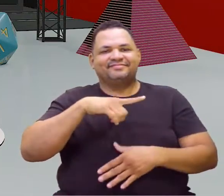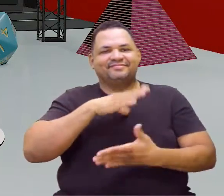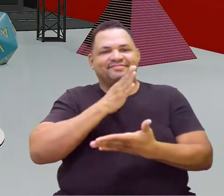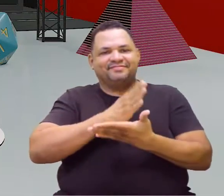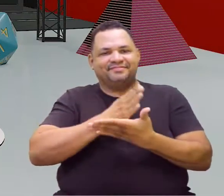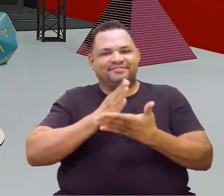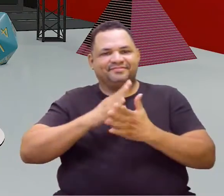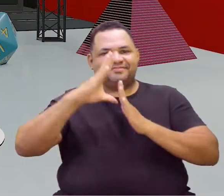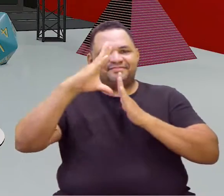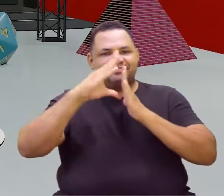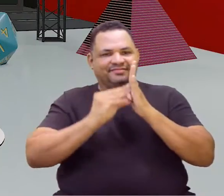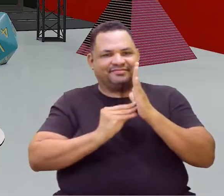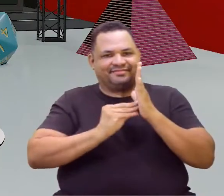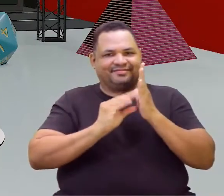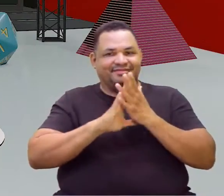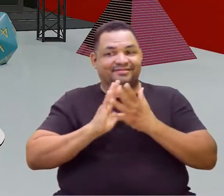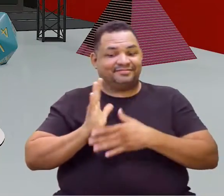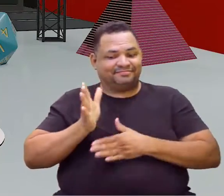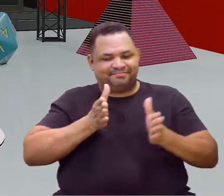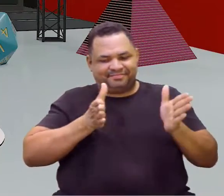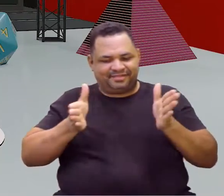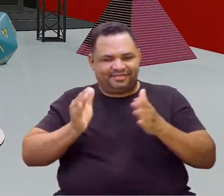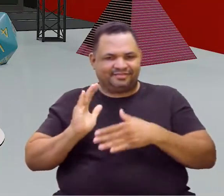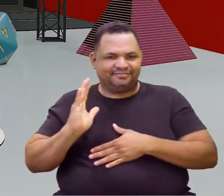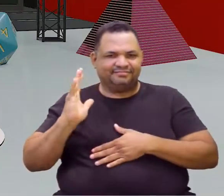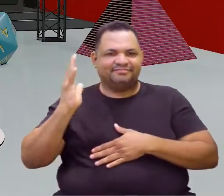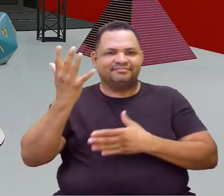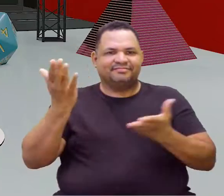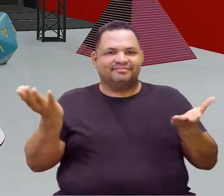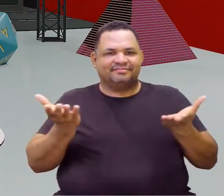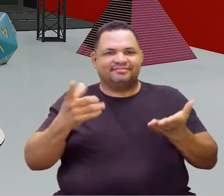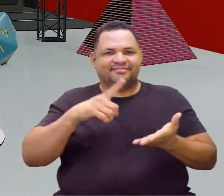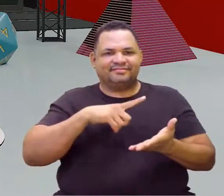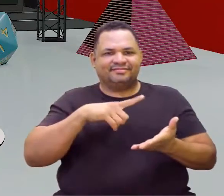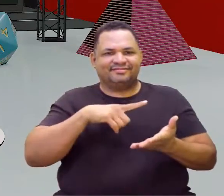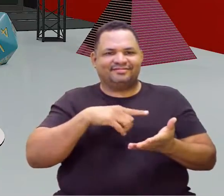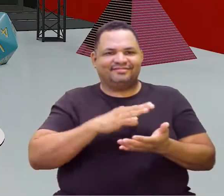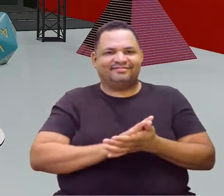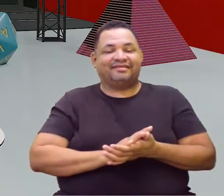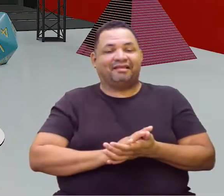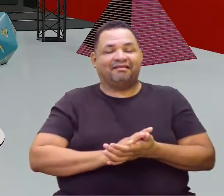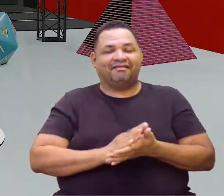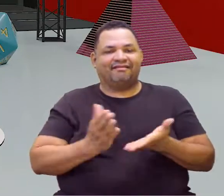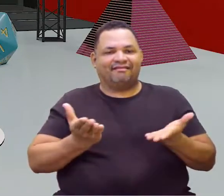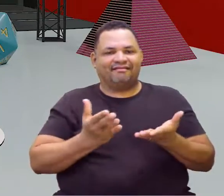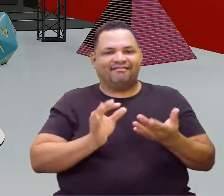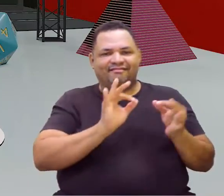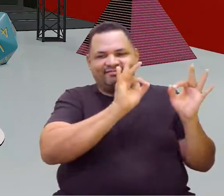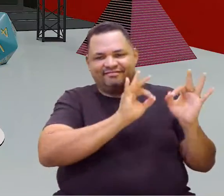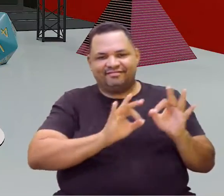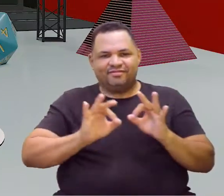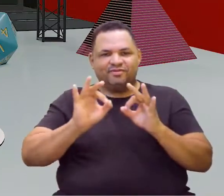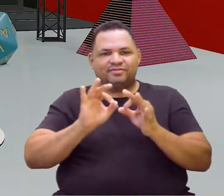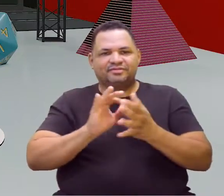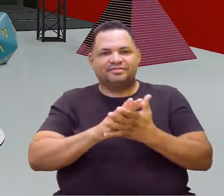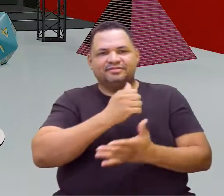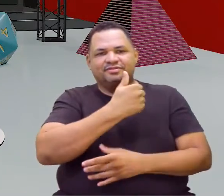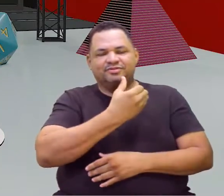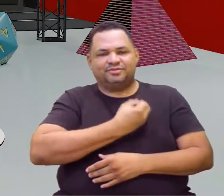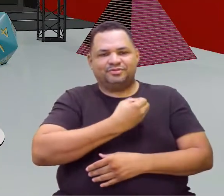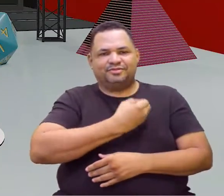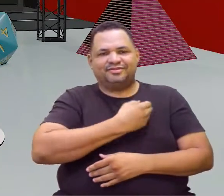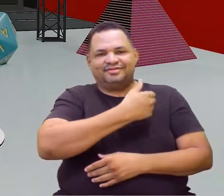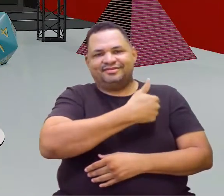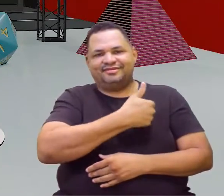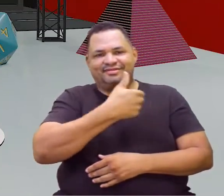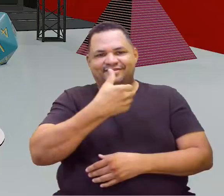os conteúdos em temporadas. E dentro da temporada tem os episódios, né? Então hoje nós estamos no episódio 16